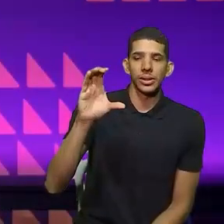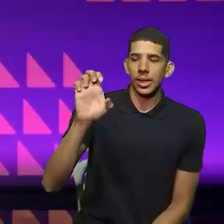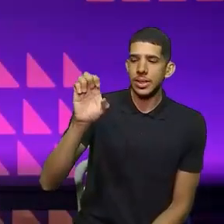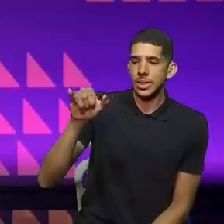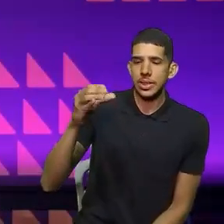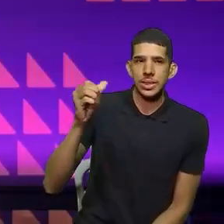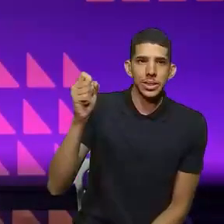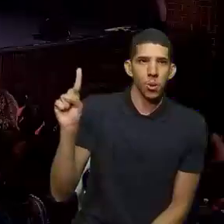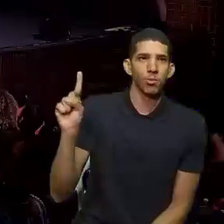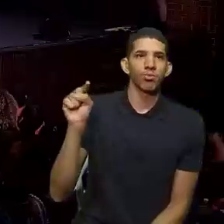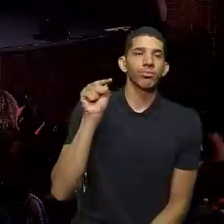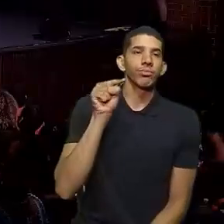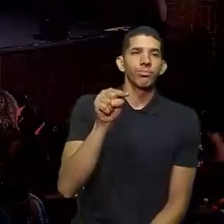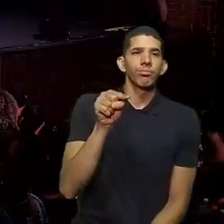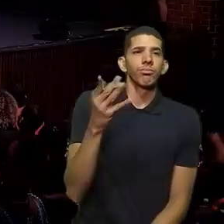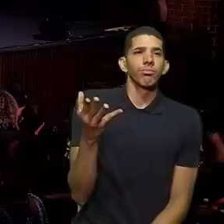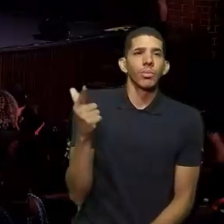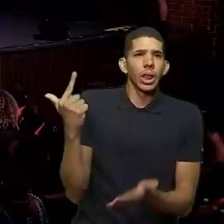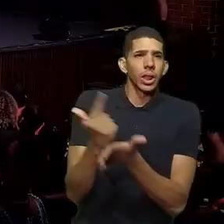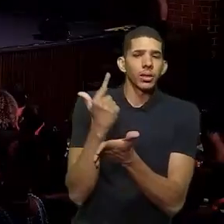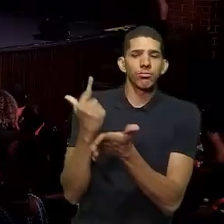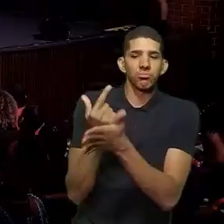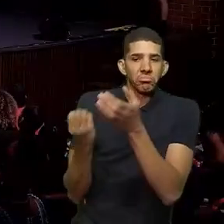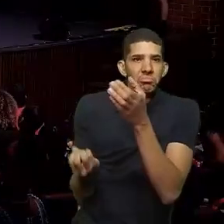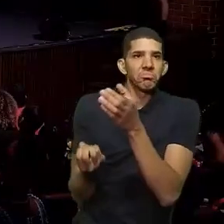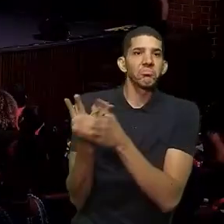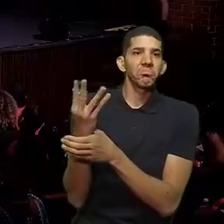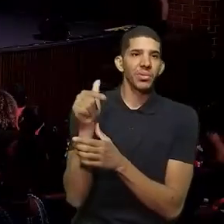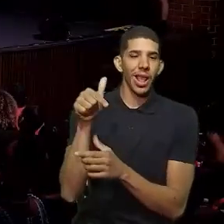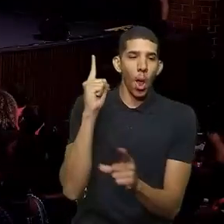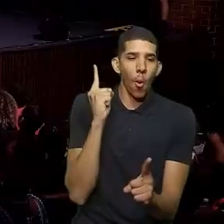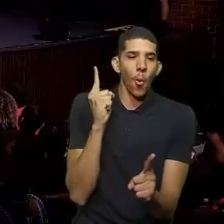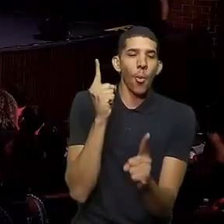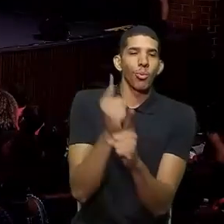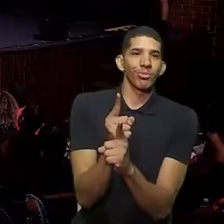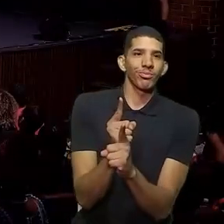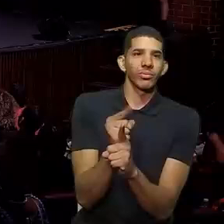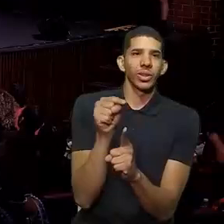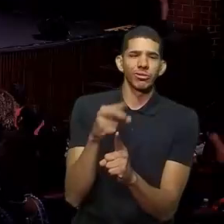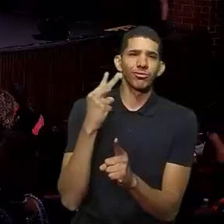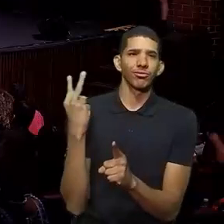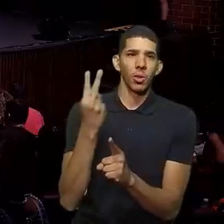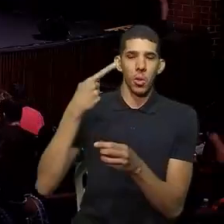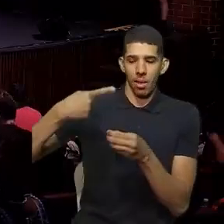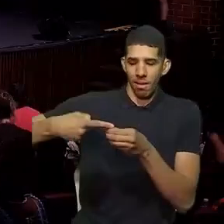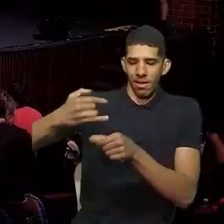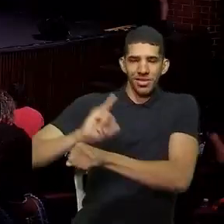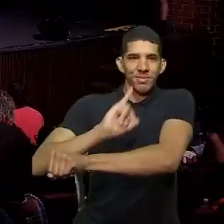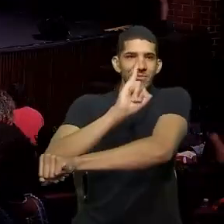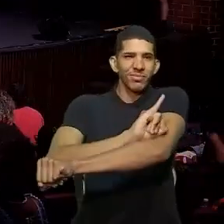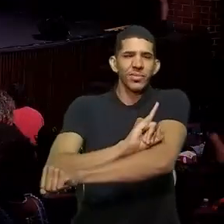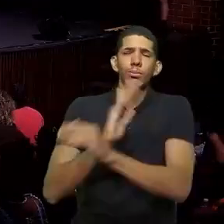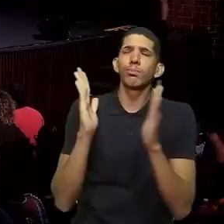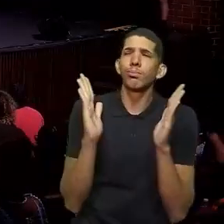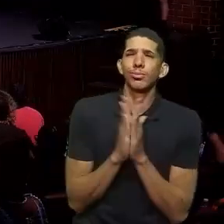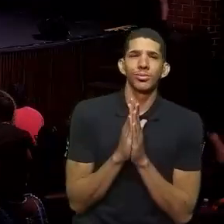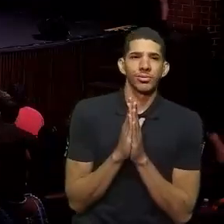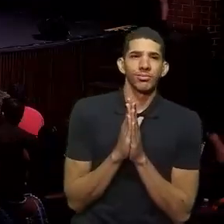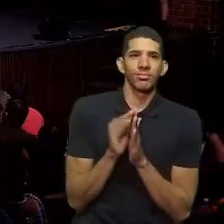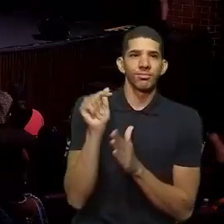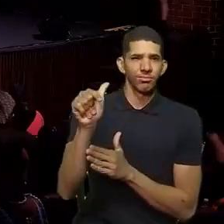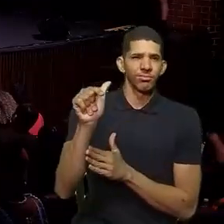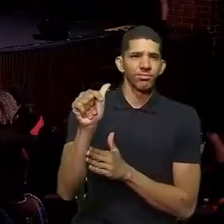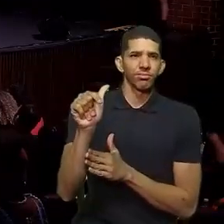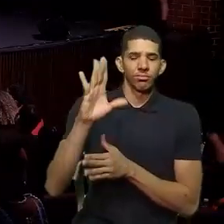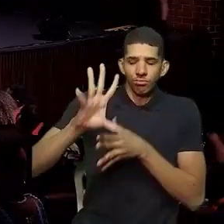desse encontro de vocês duas aqui em Itabira. Então, Conceição, eu peço por gentileza que você nos